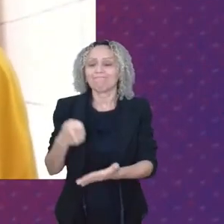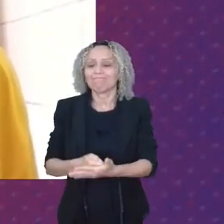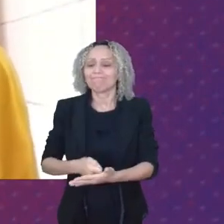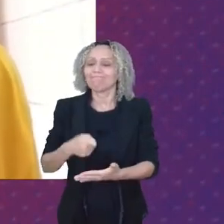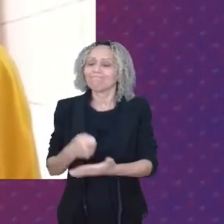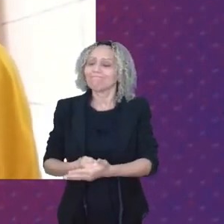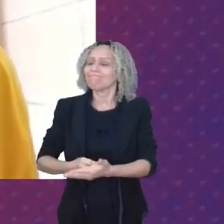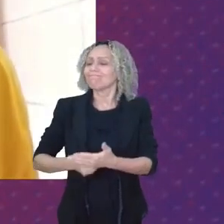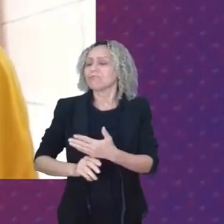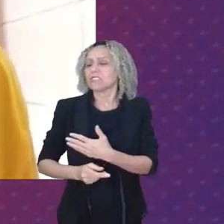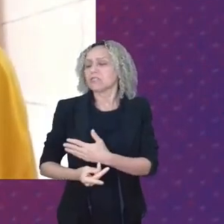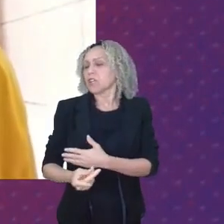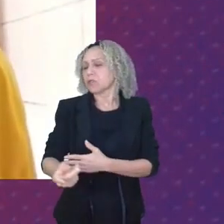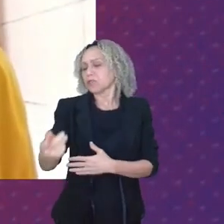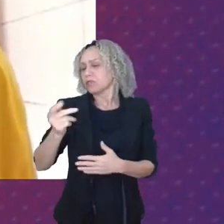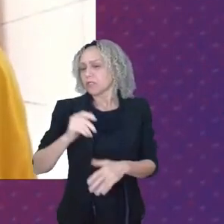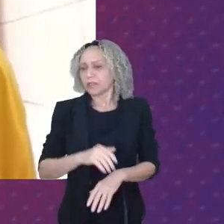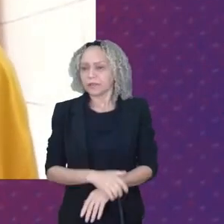gente,